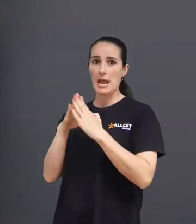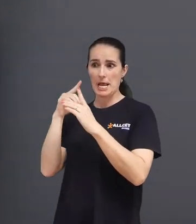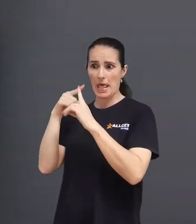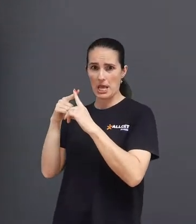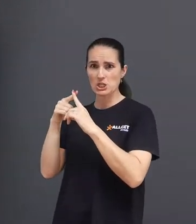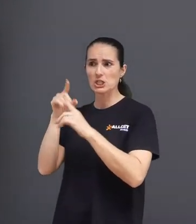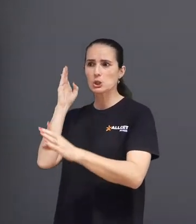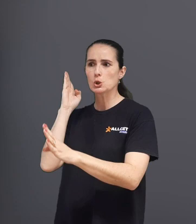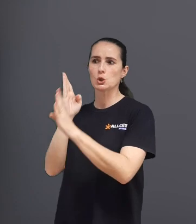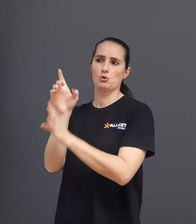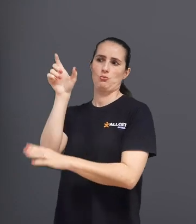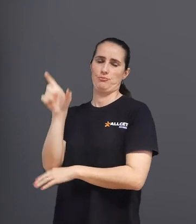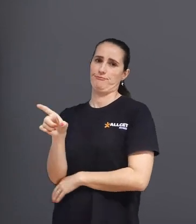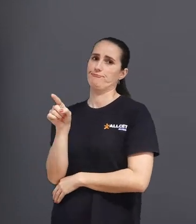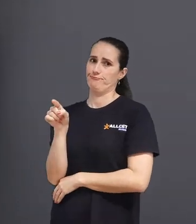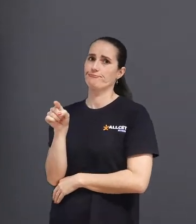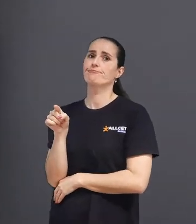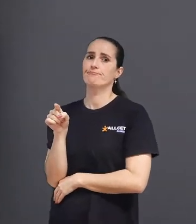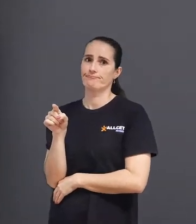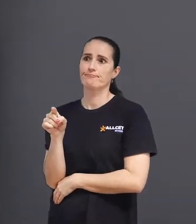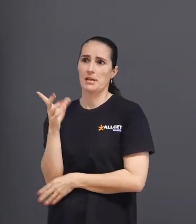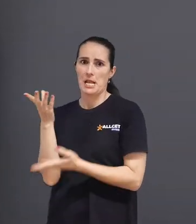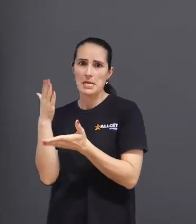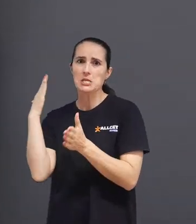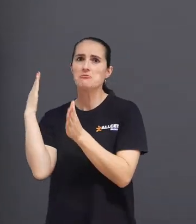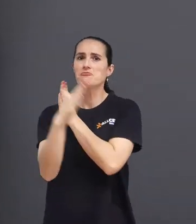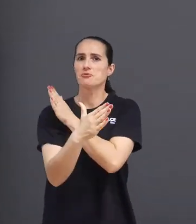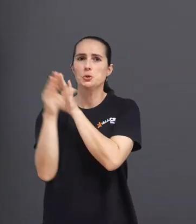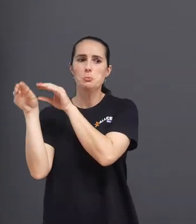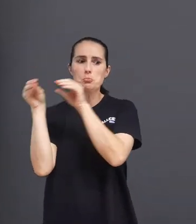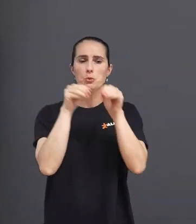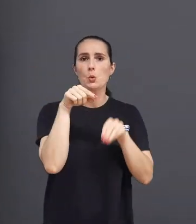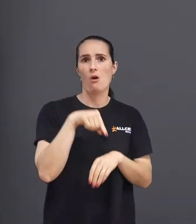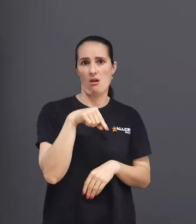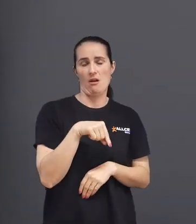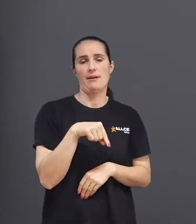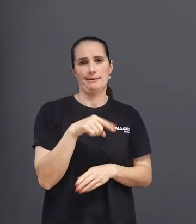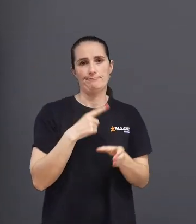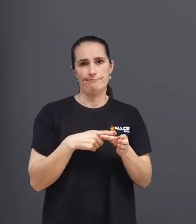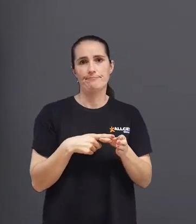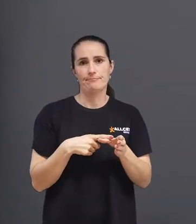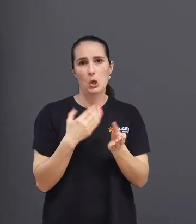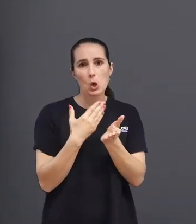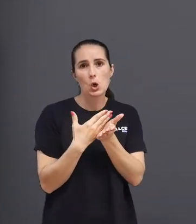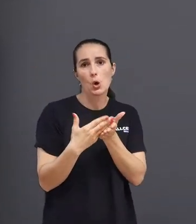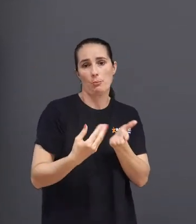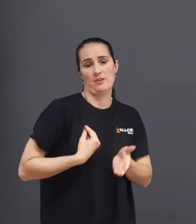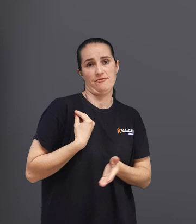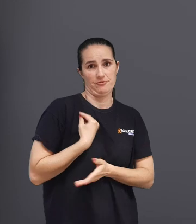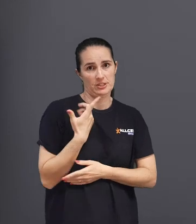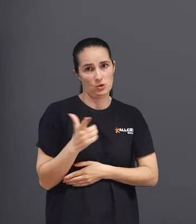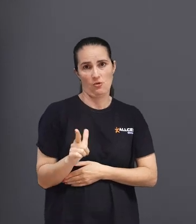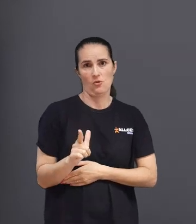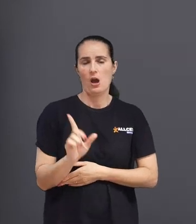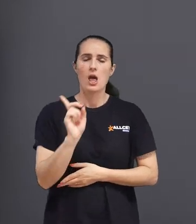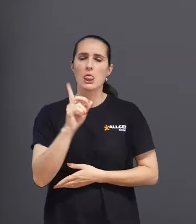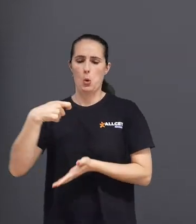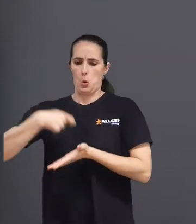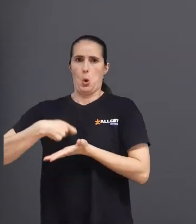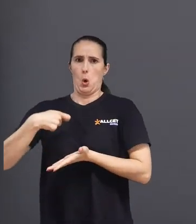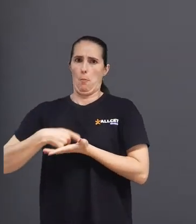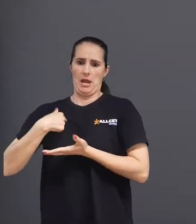na inocência, né? E daí eu descobri e estava aqui numa cidade totalmente isolada